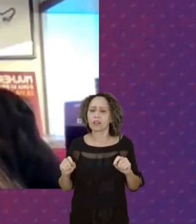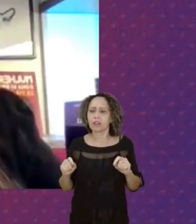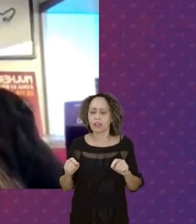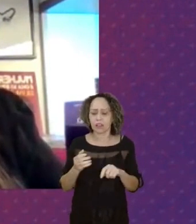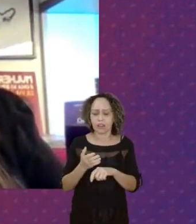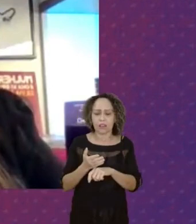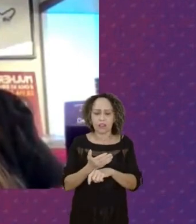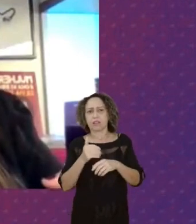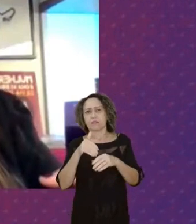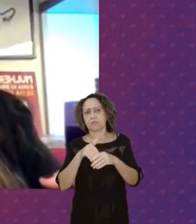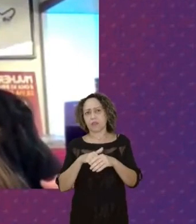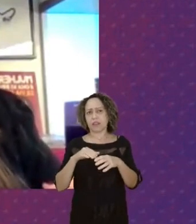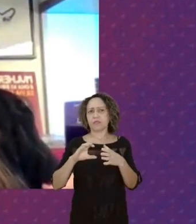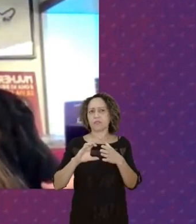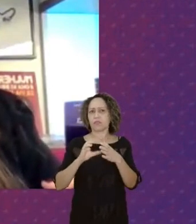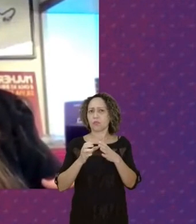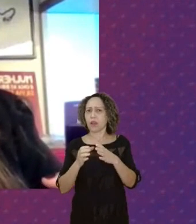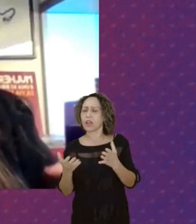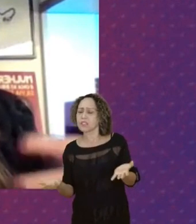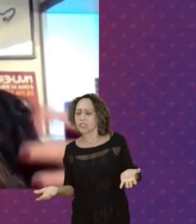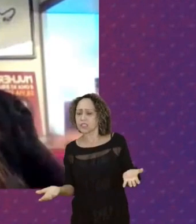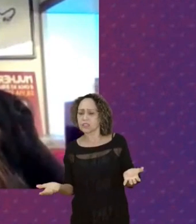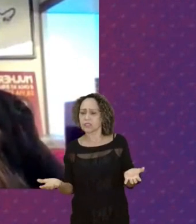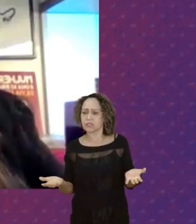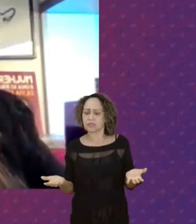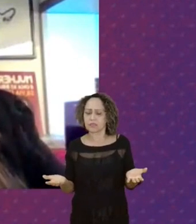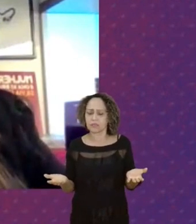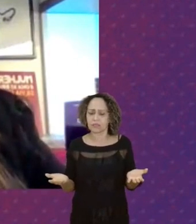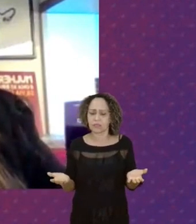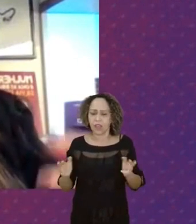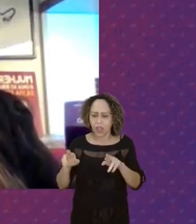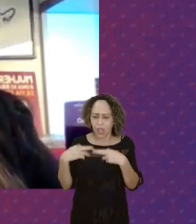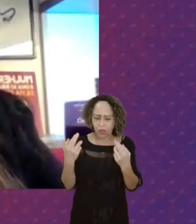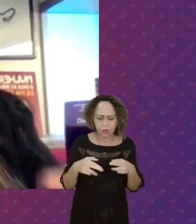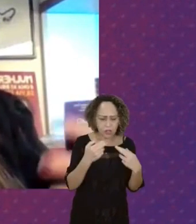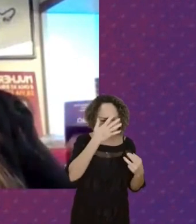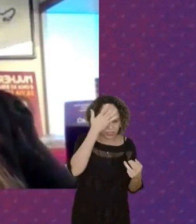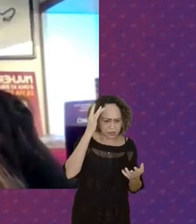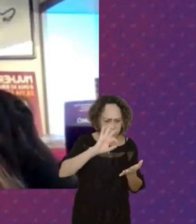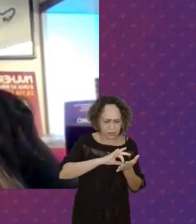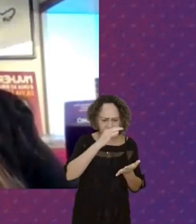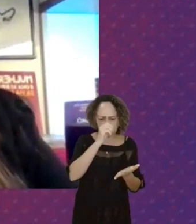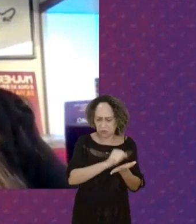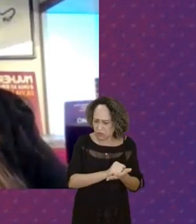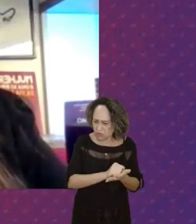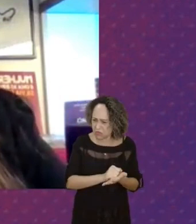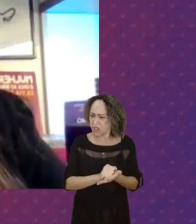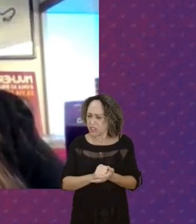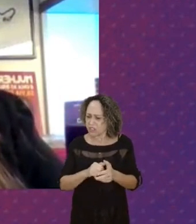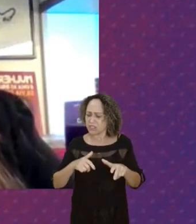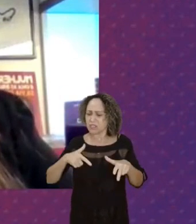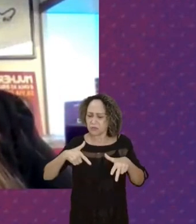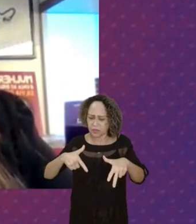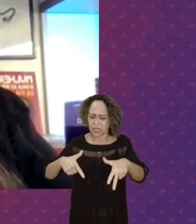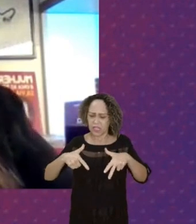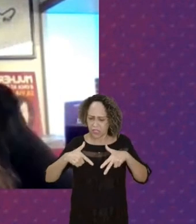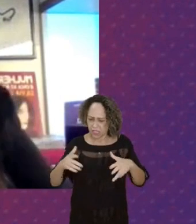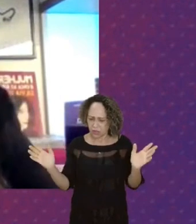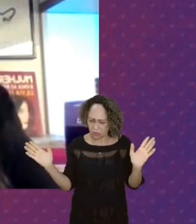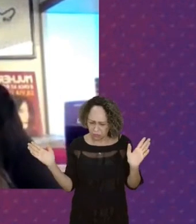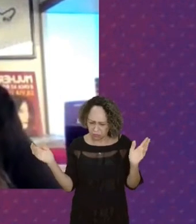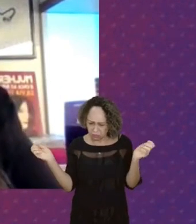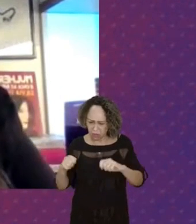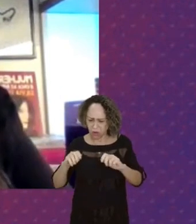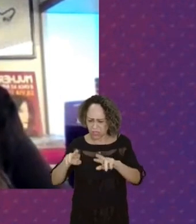prévias partidárias, reunião dos filiados, enfim, de militância, sem que isso configure